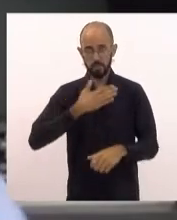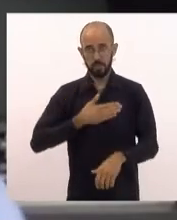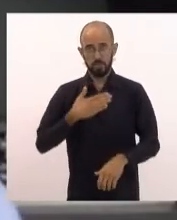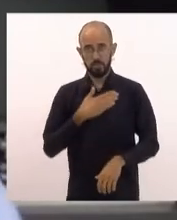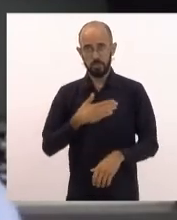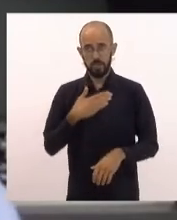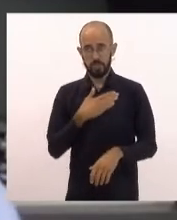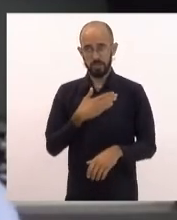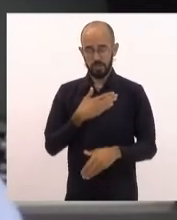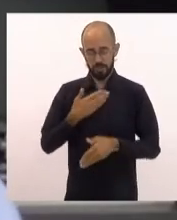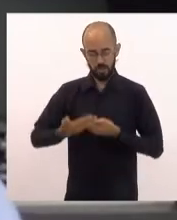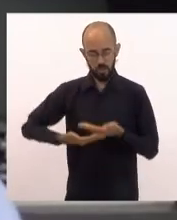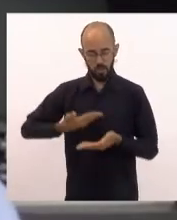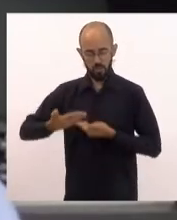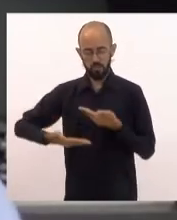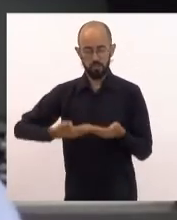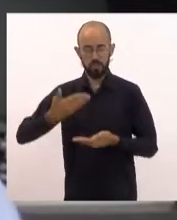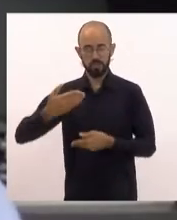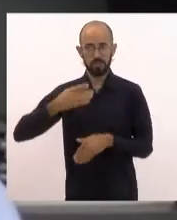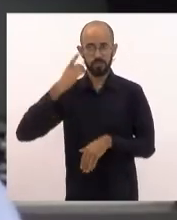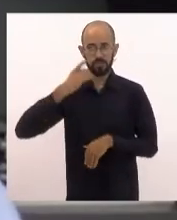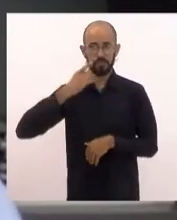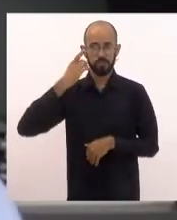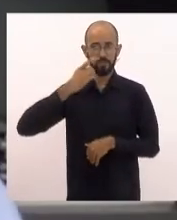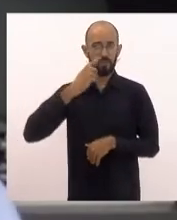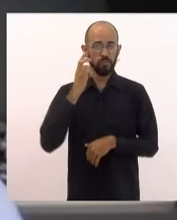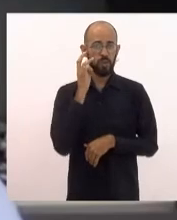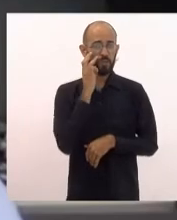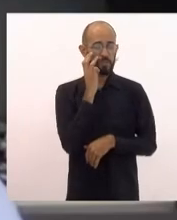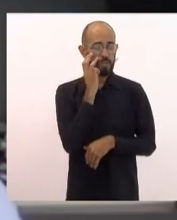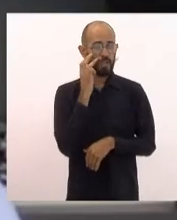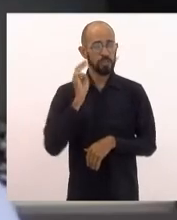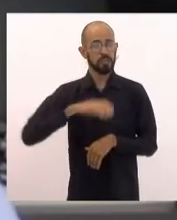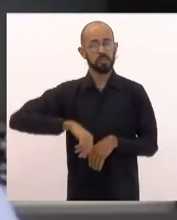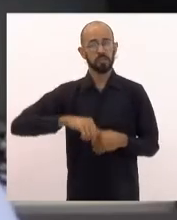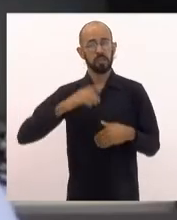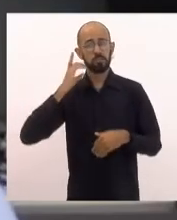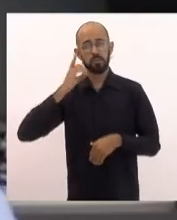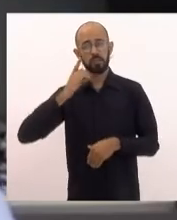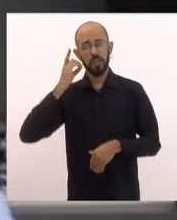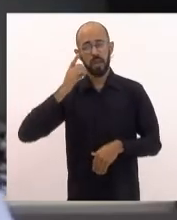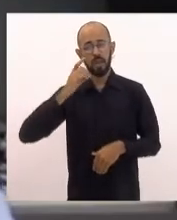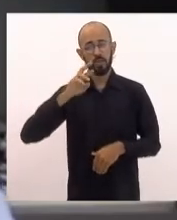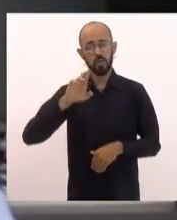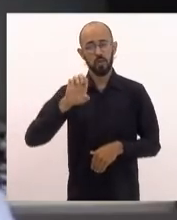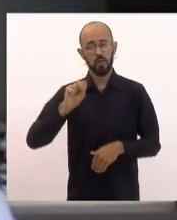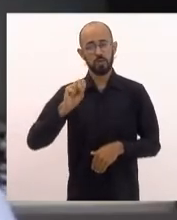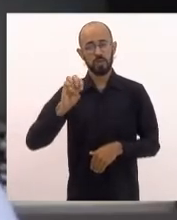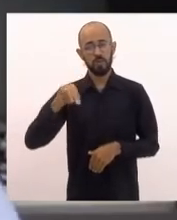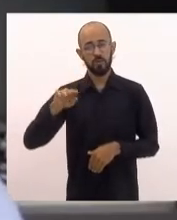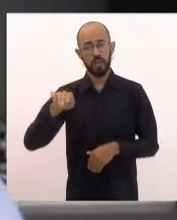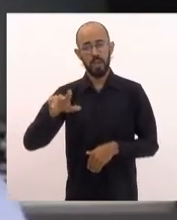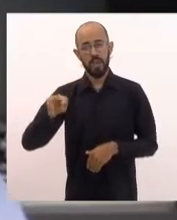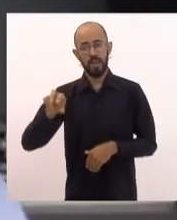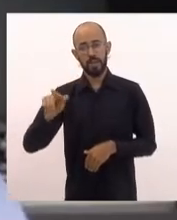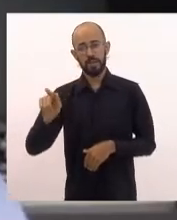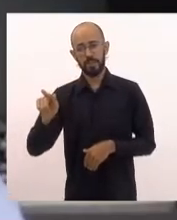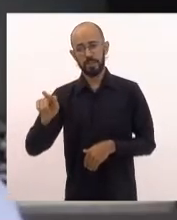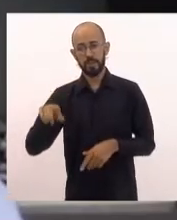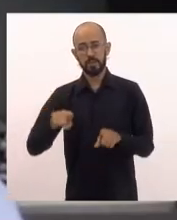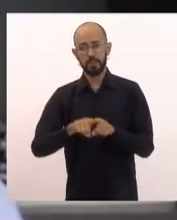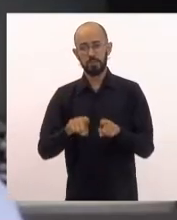da convivência do deputado Valdec Carneiro, do deputado Rosenberg Reis, do então